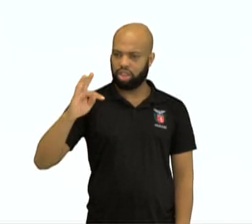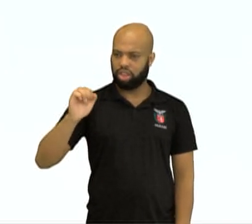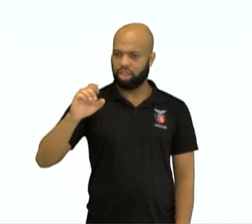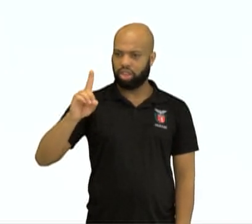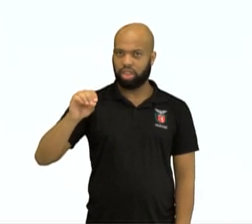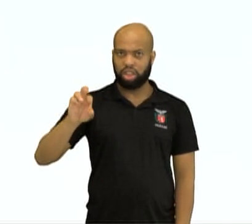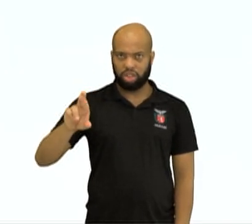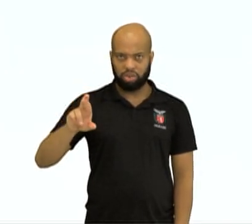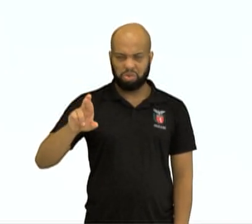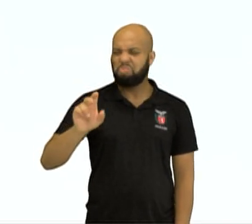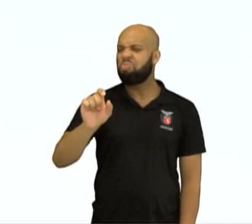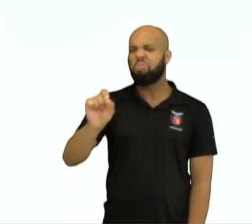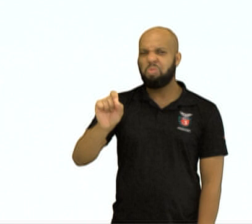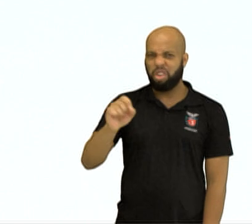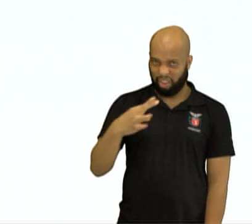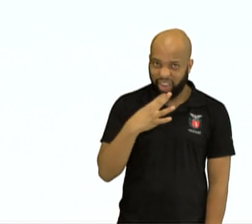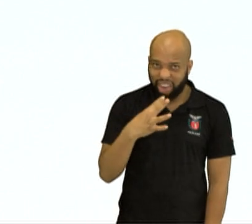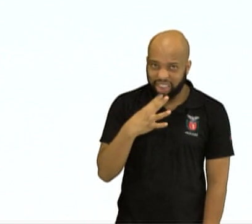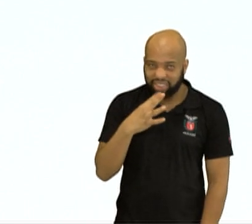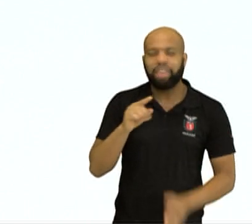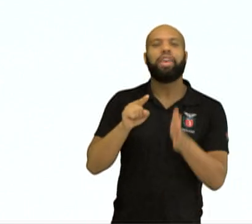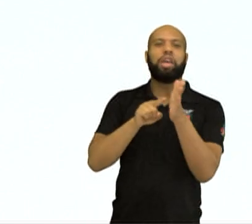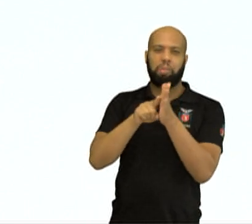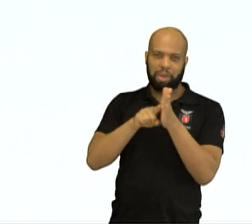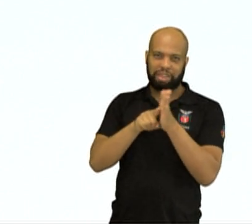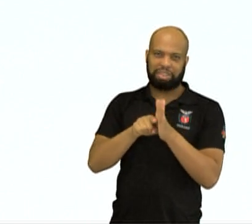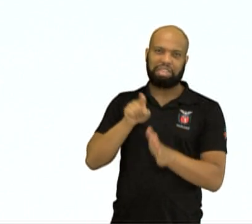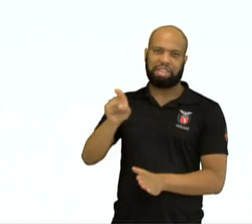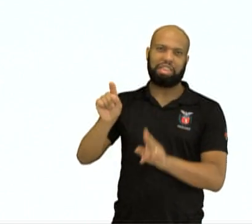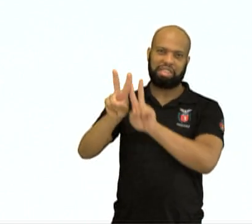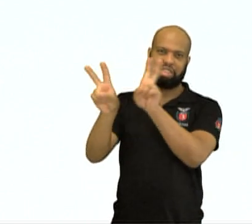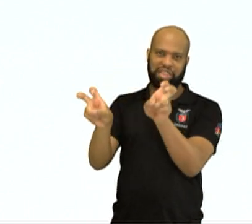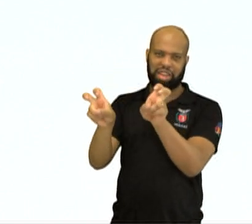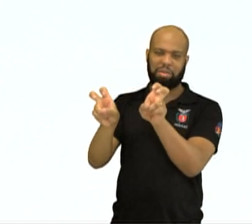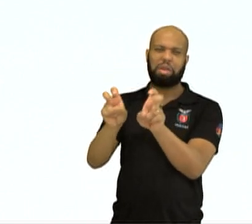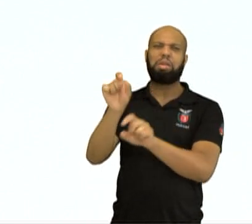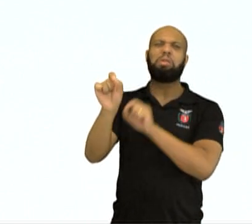vai pesquisar o que é um